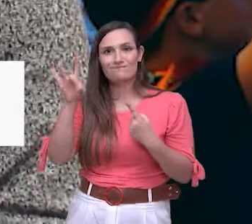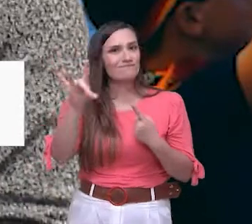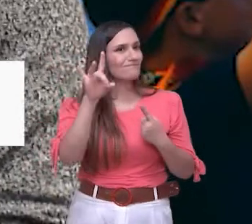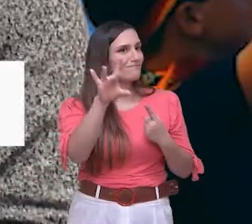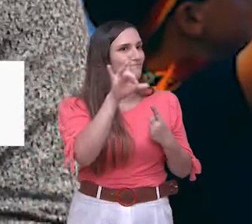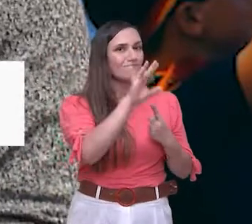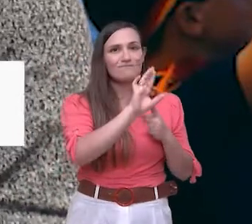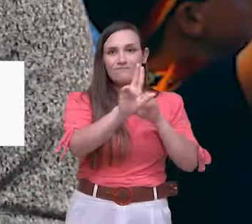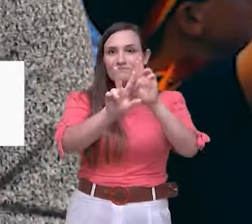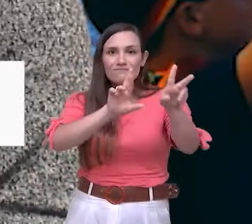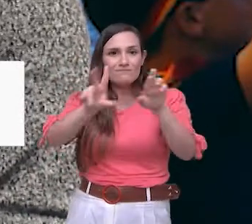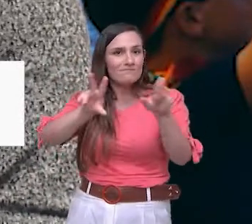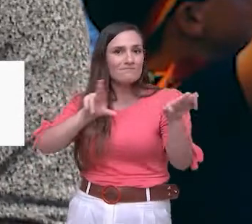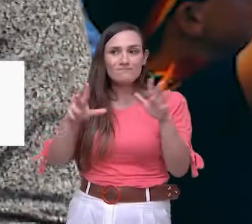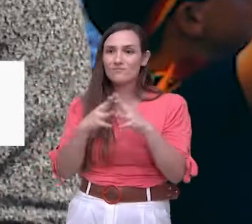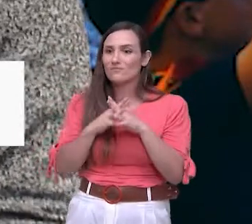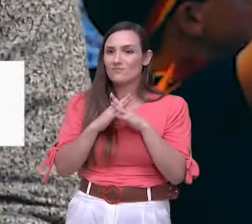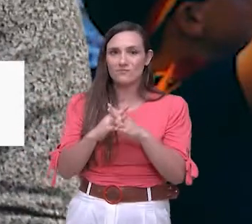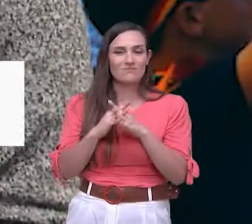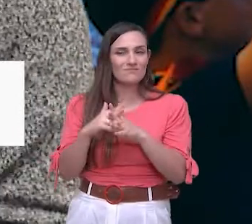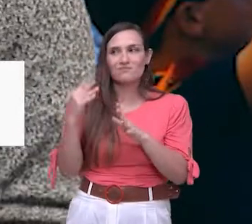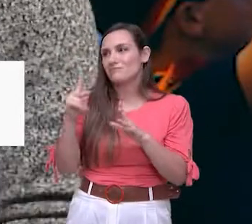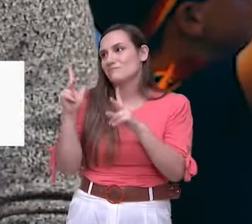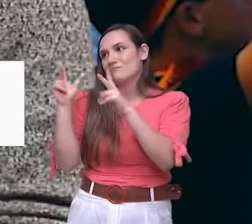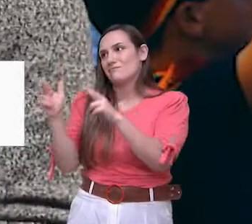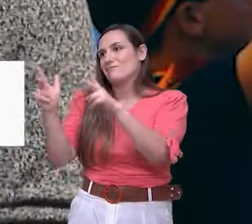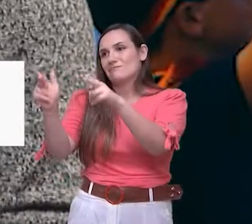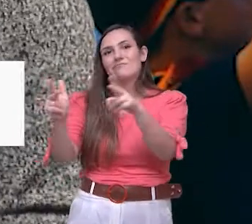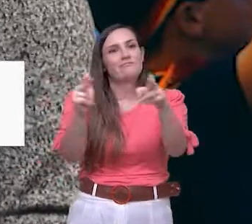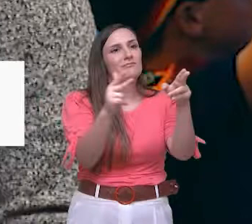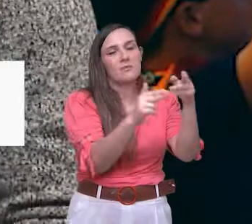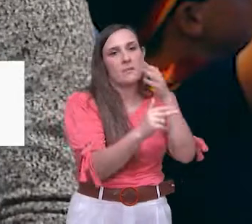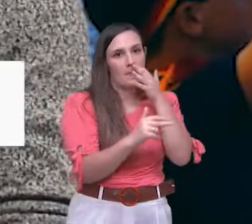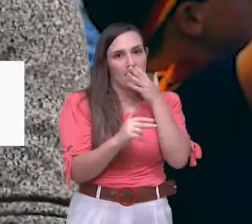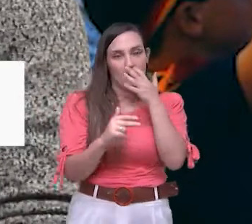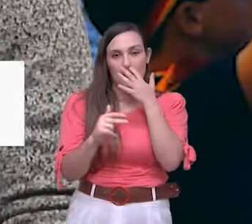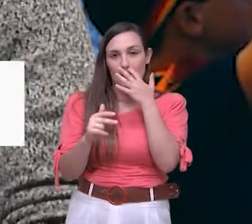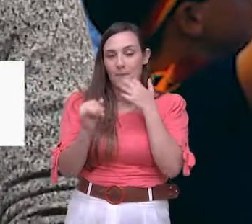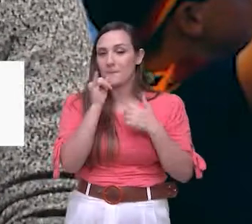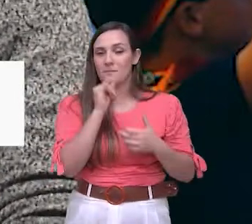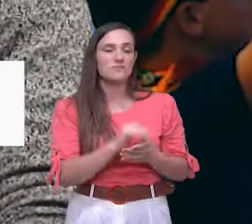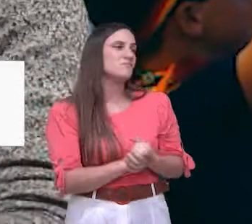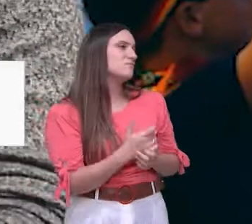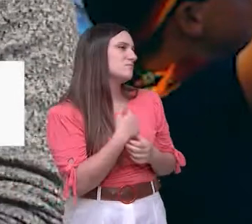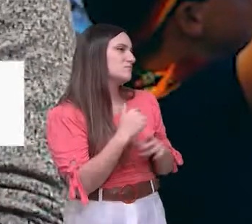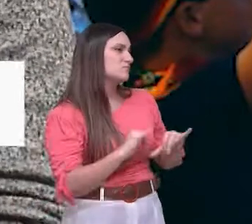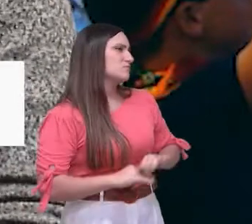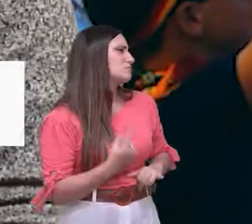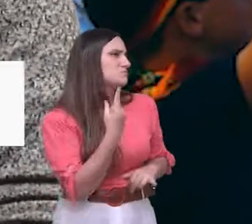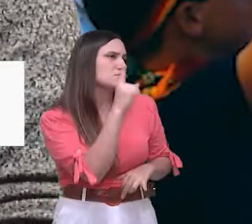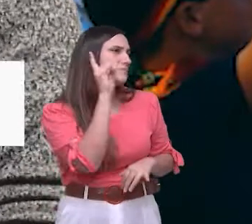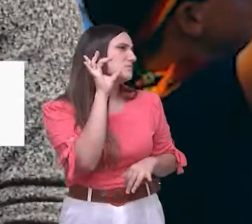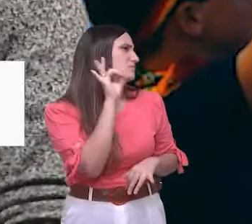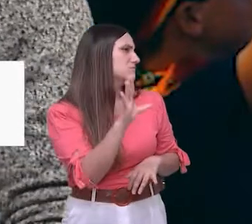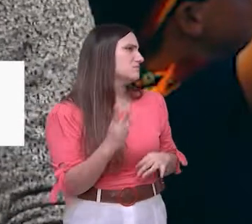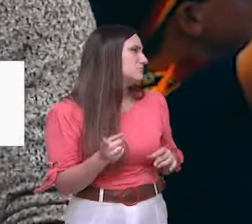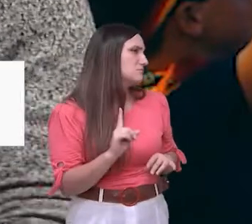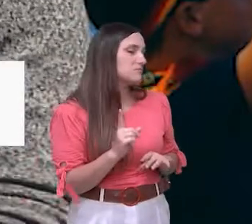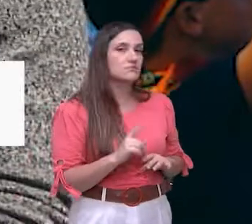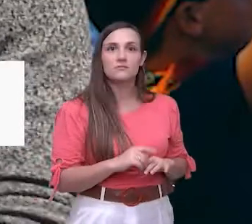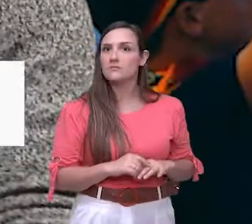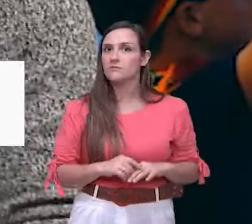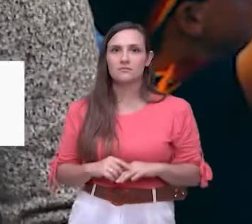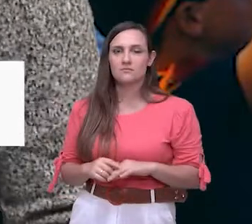situações muito complexas nunca vão vai chegar para gente uma situação de ai só sofri uma violência